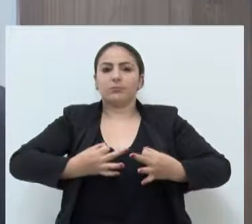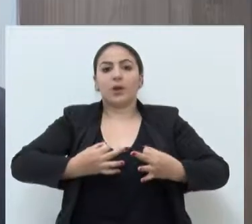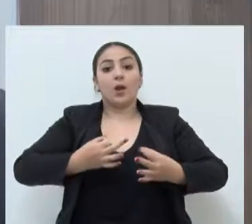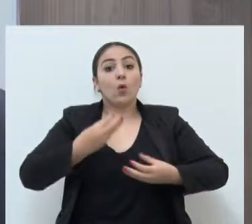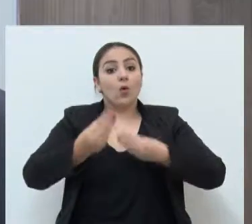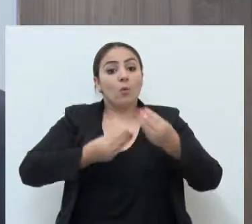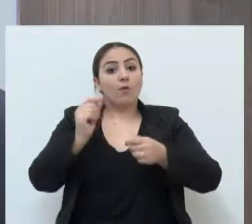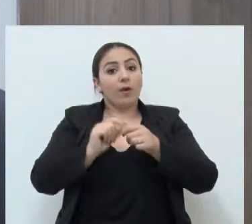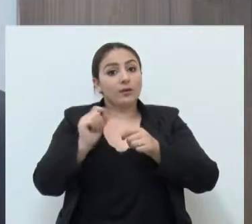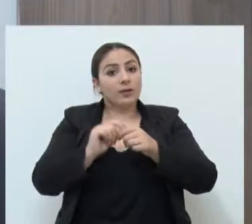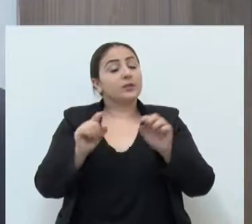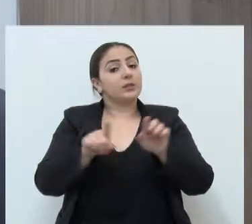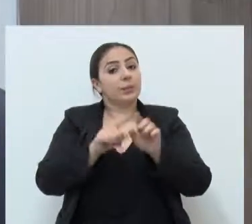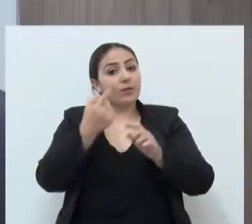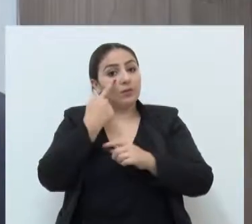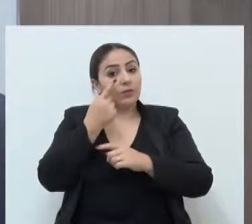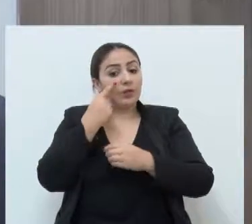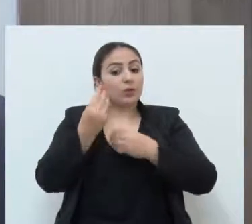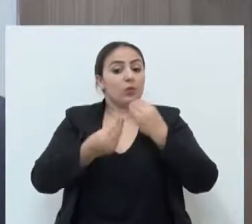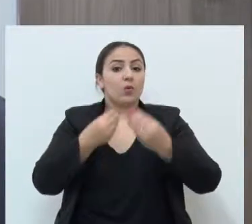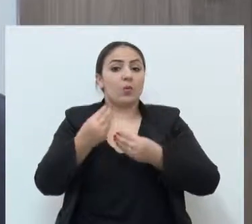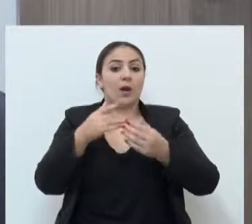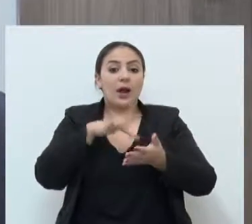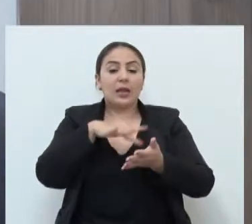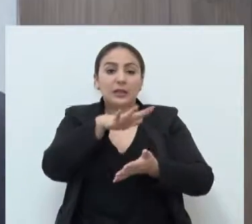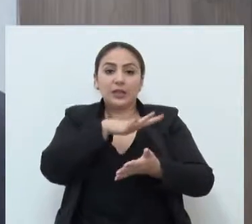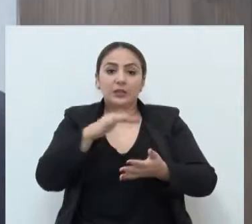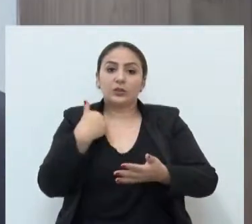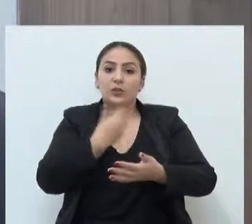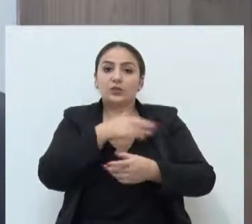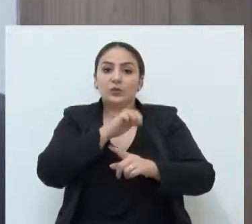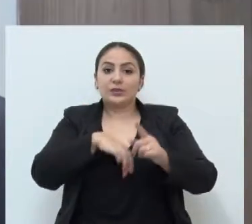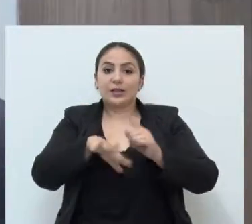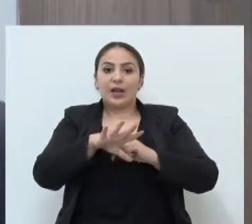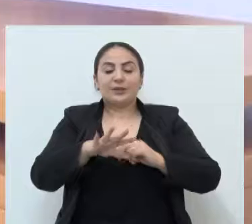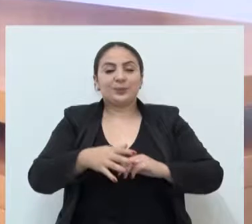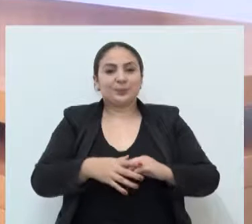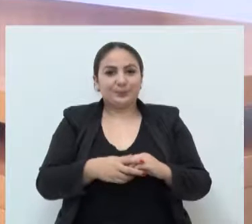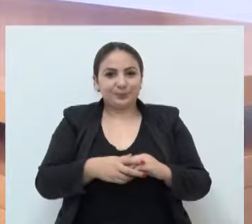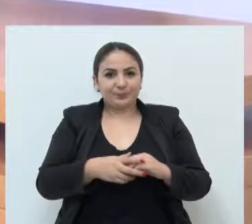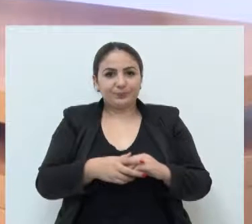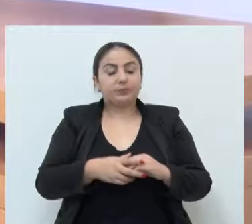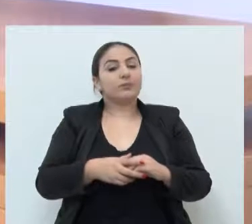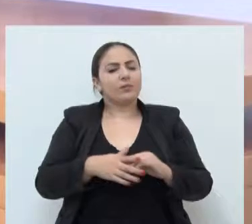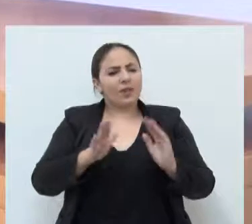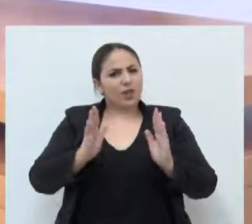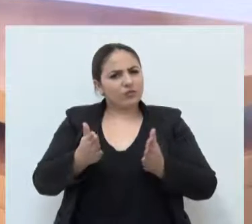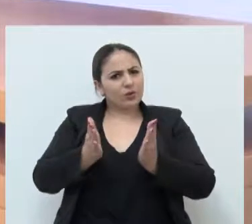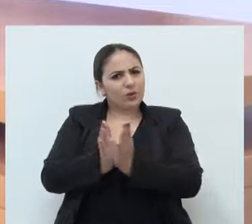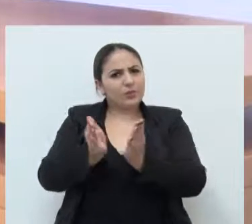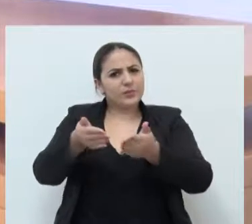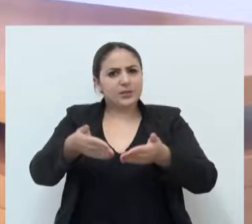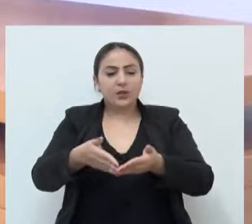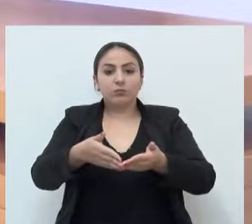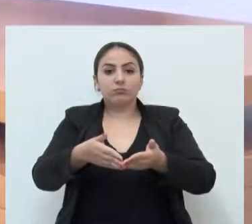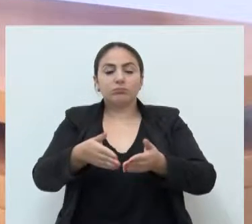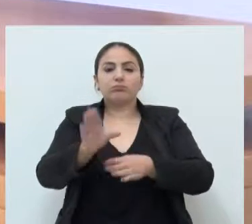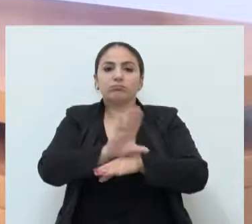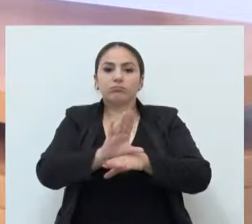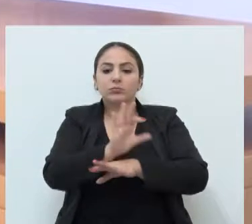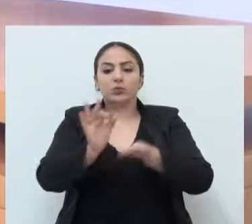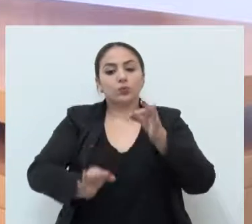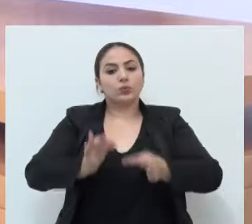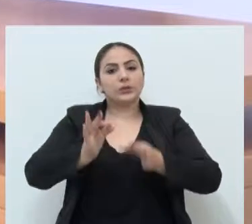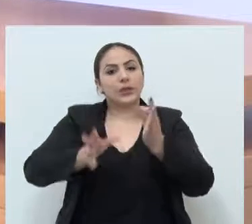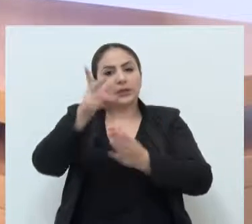coerente com o que deve ser feito, mas também levando-se em conta a realidade da nossa sociedade. Já a Comissão de Constituição e